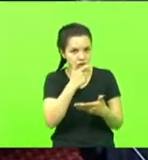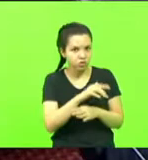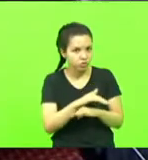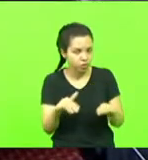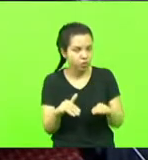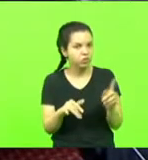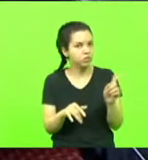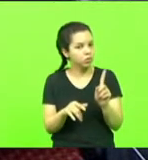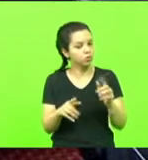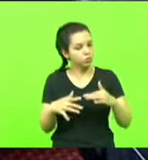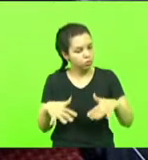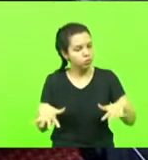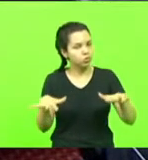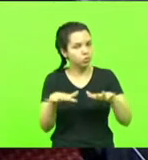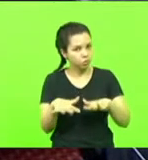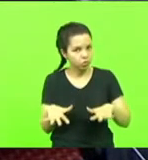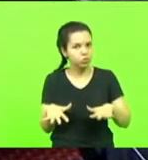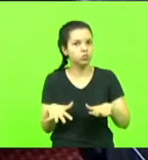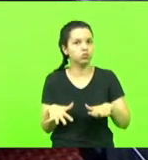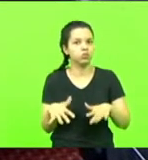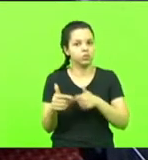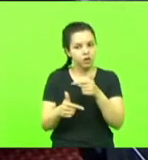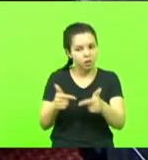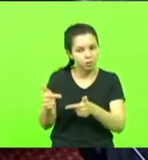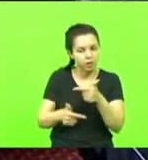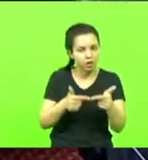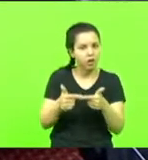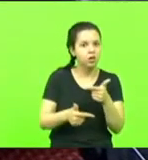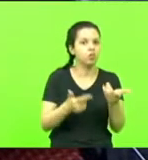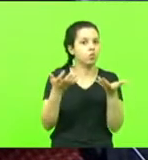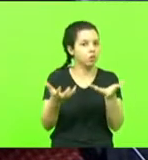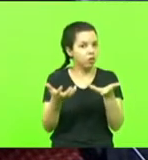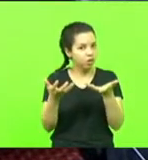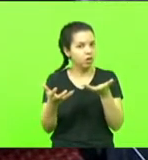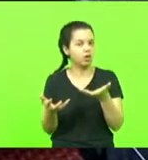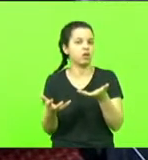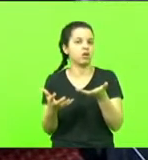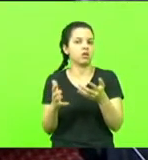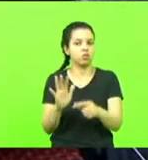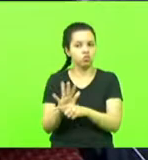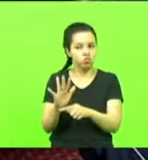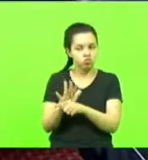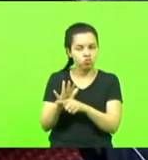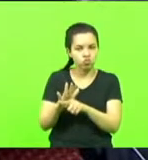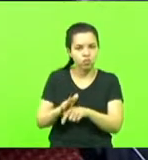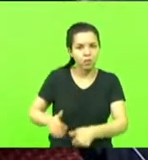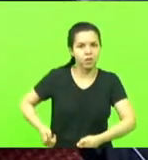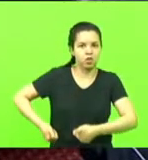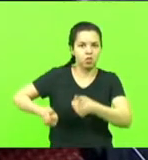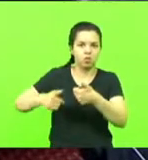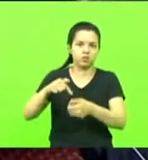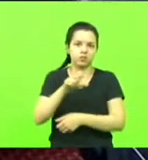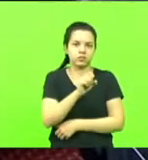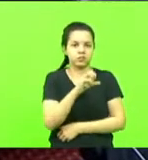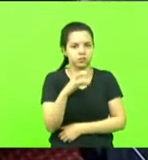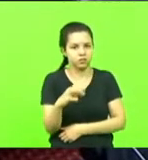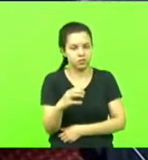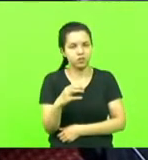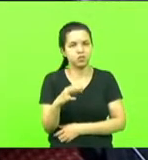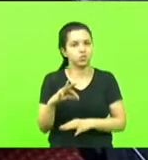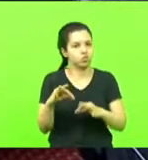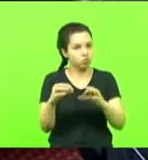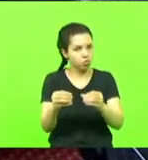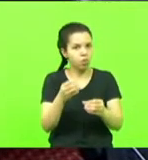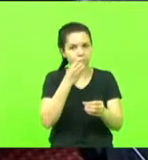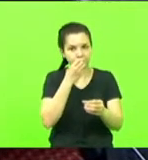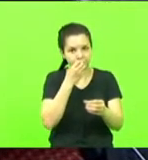que nós todos... Estamos aqui procurando fazer e dar o nosso melhor para toda Santa Catarina. Sejam todas